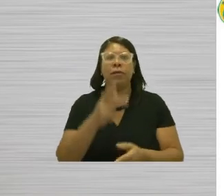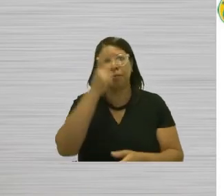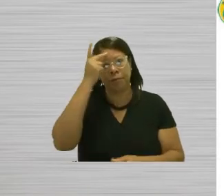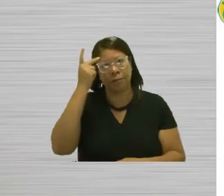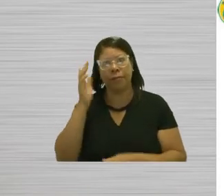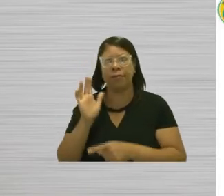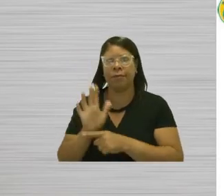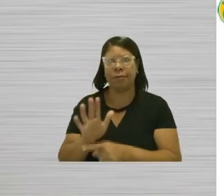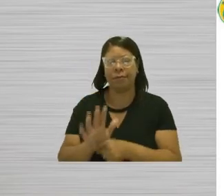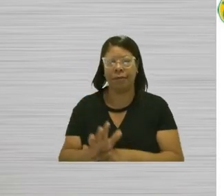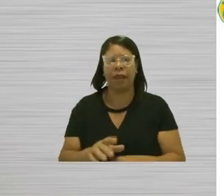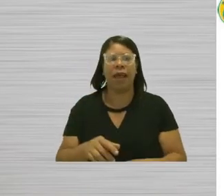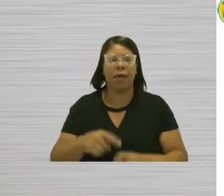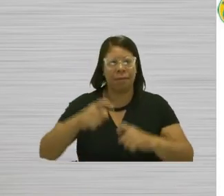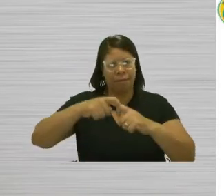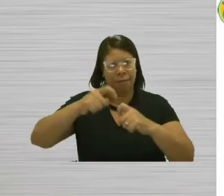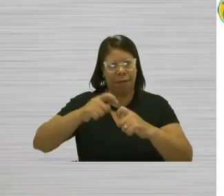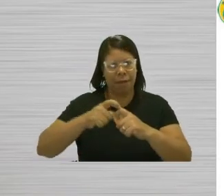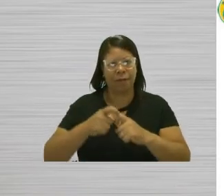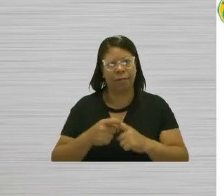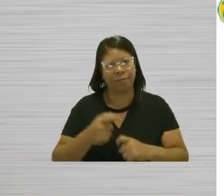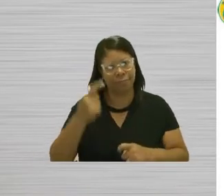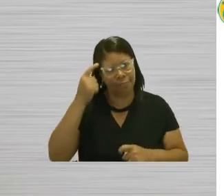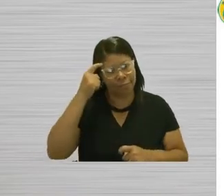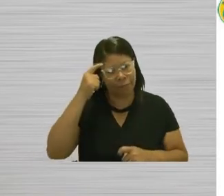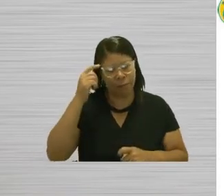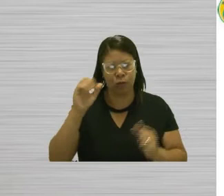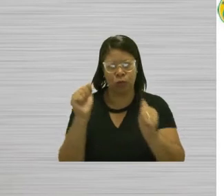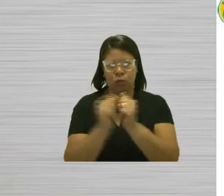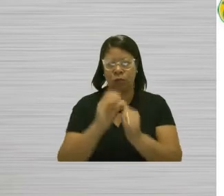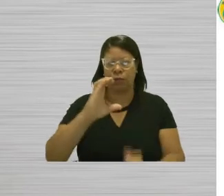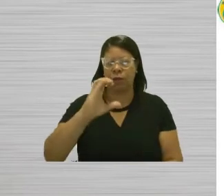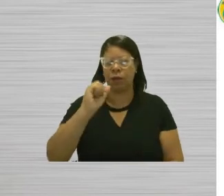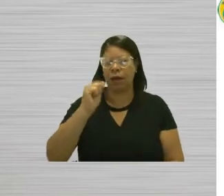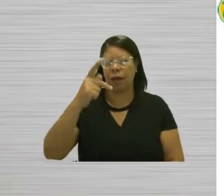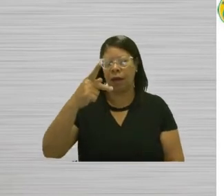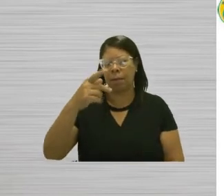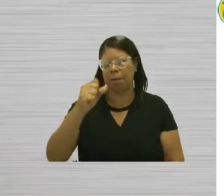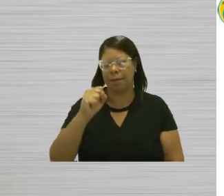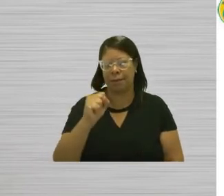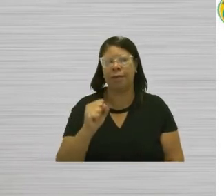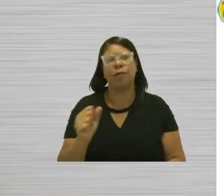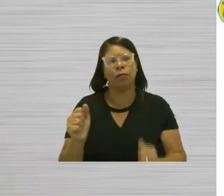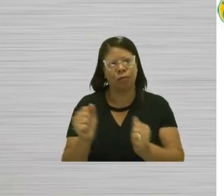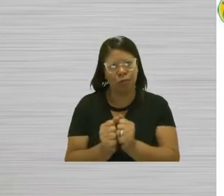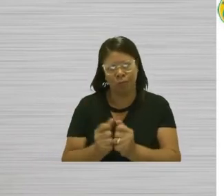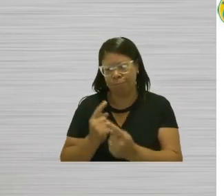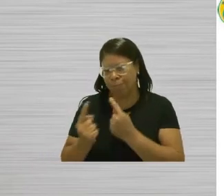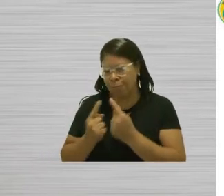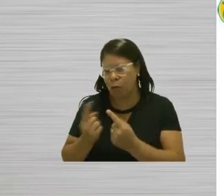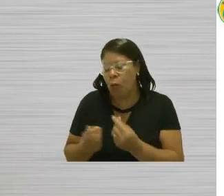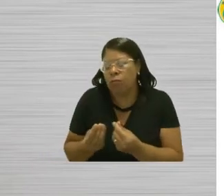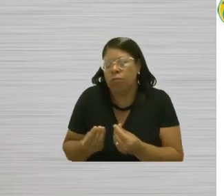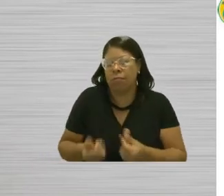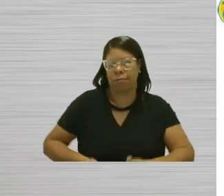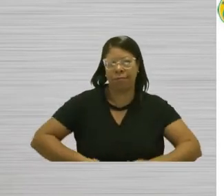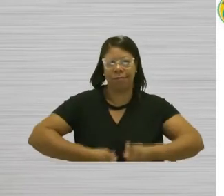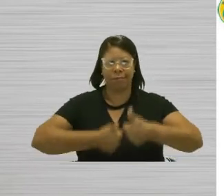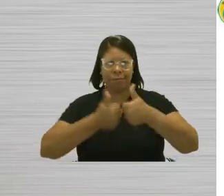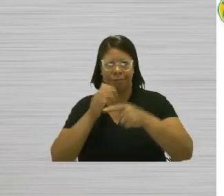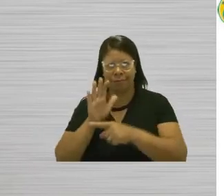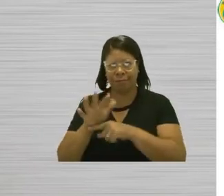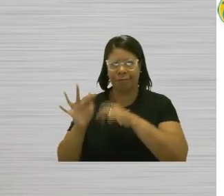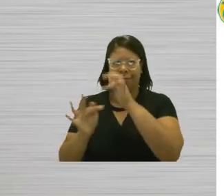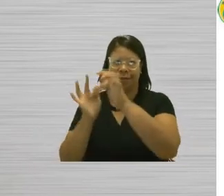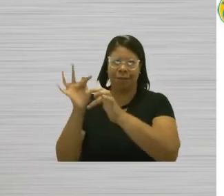A nossa neurologista, junto com o CAPS, junto com o CIER, discutindo casos, como seria a melhor forma de cuidado